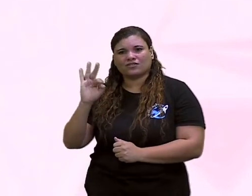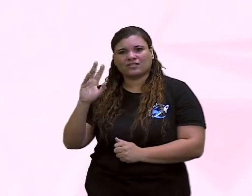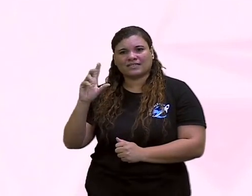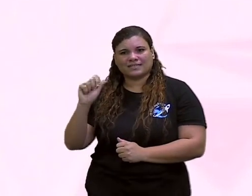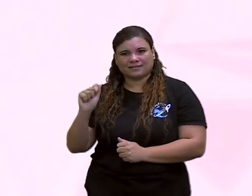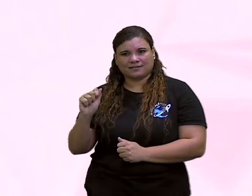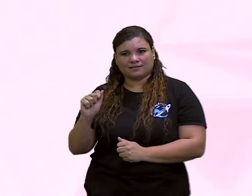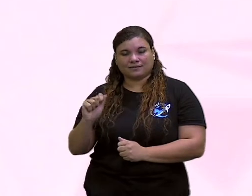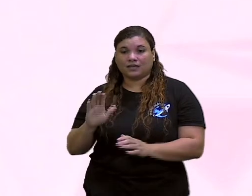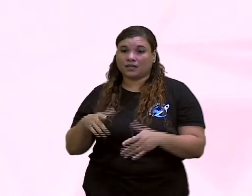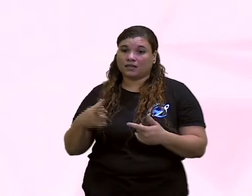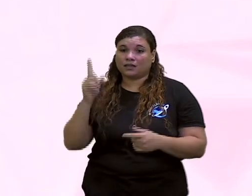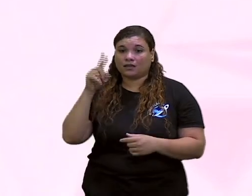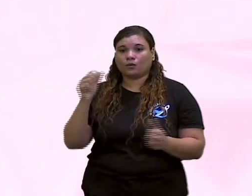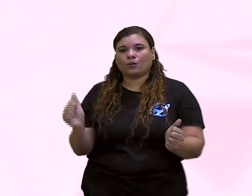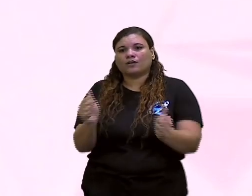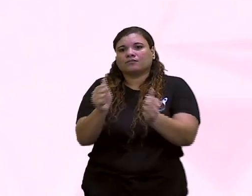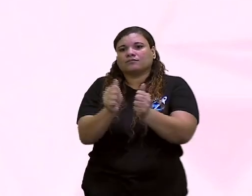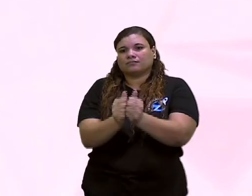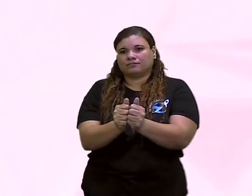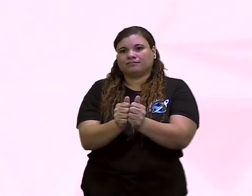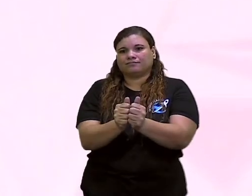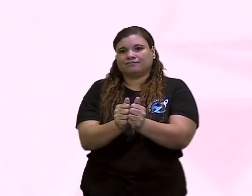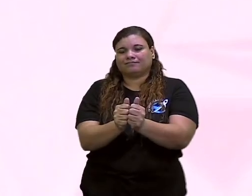companhia, adjunto adverbial de companhia.